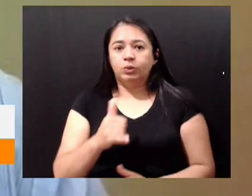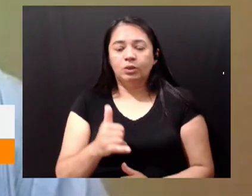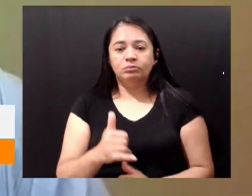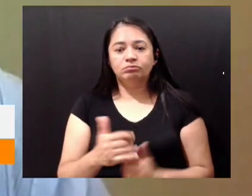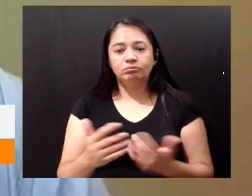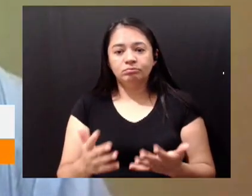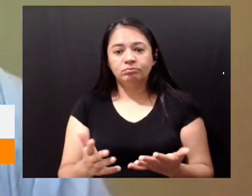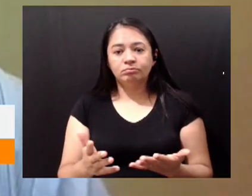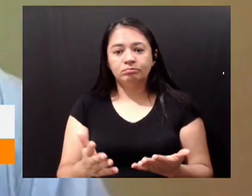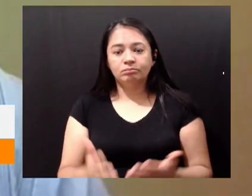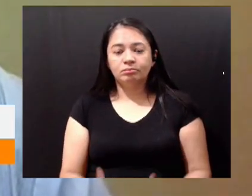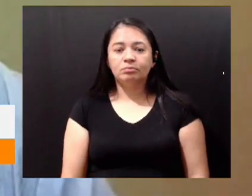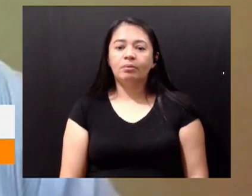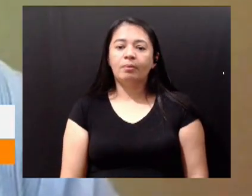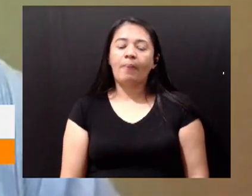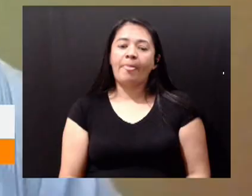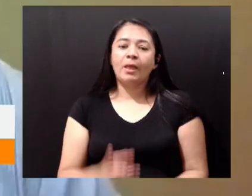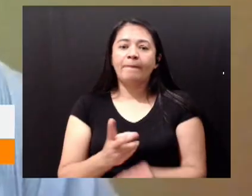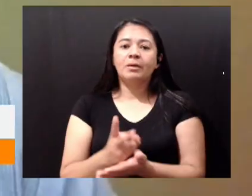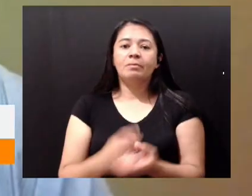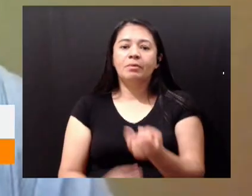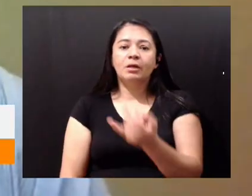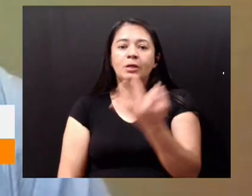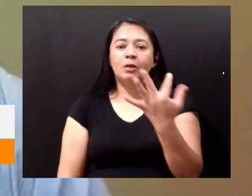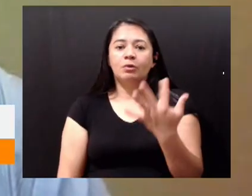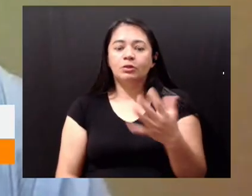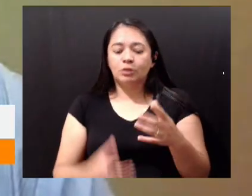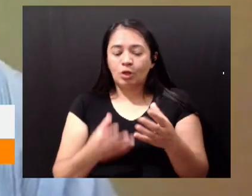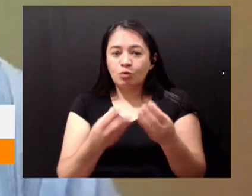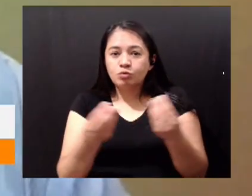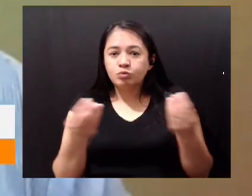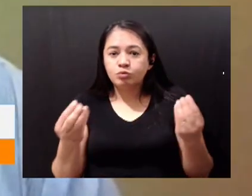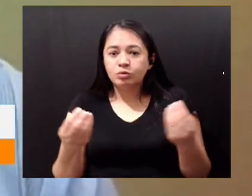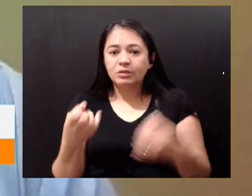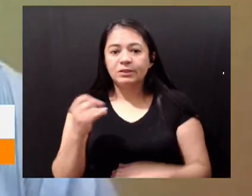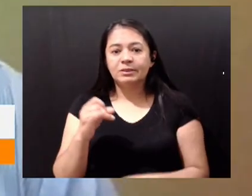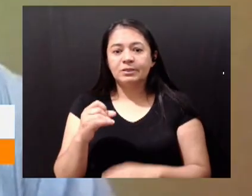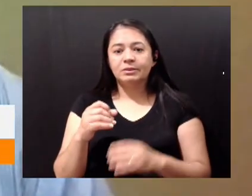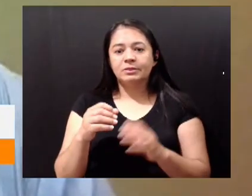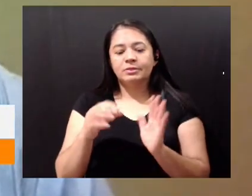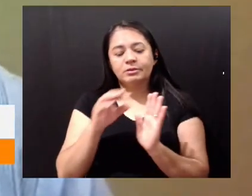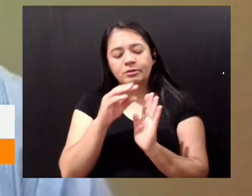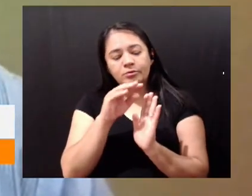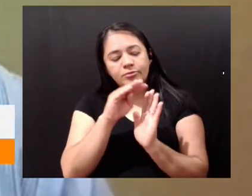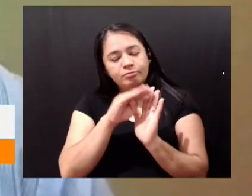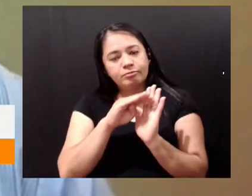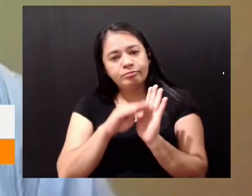E mesmo o excesso das vitaminas, sem uma indicação correta, sem que tenha sido,